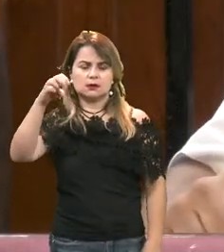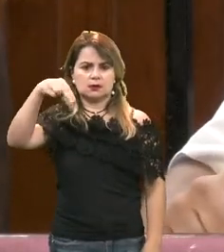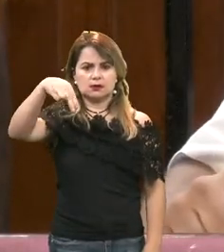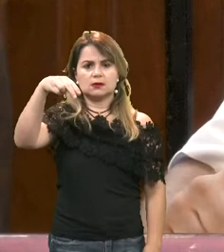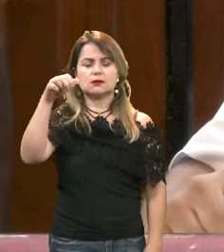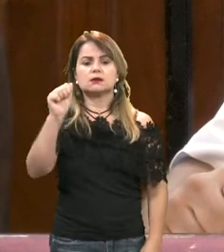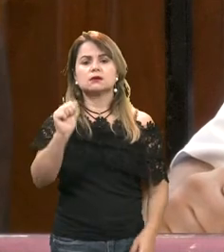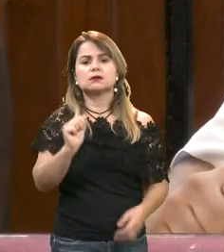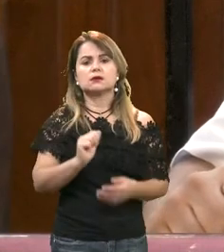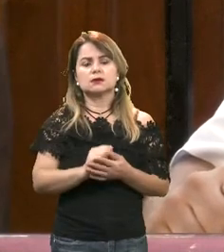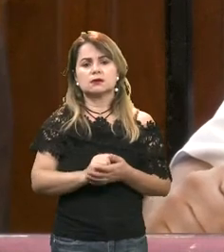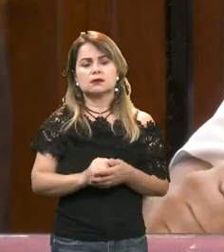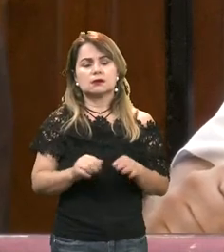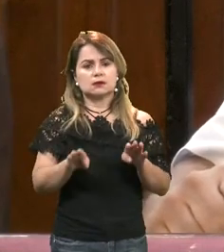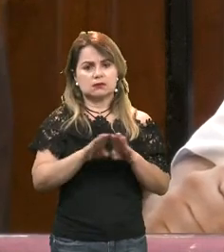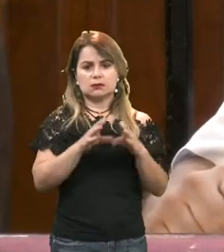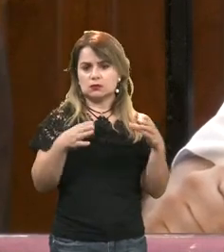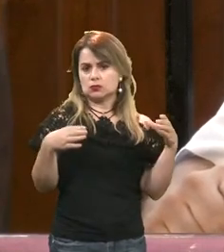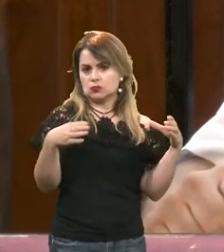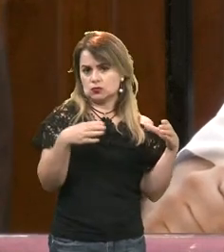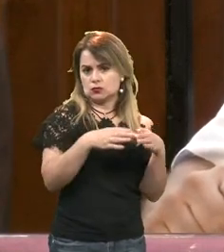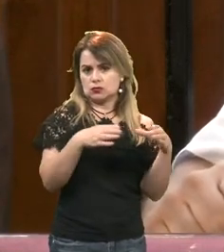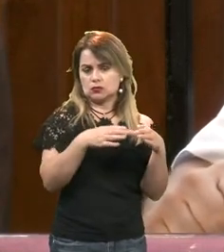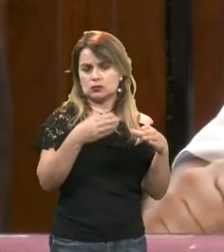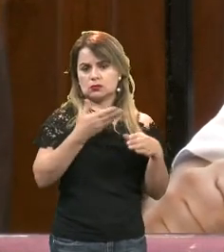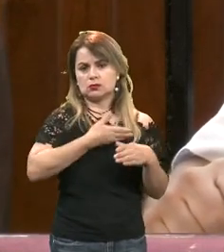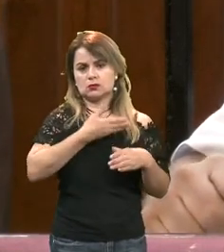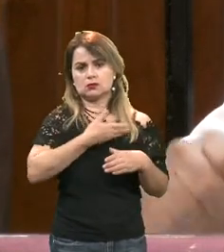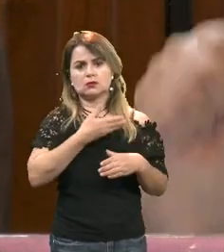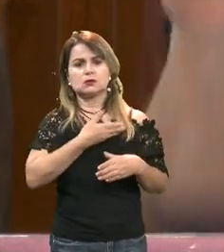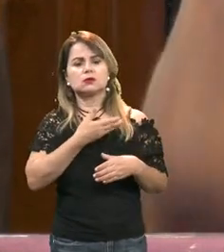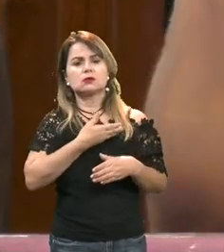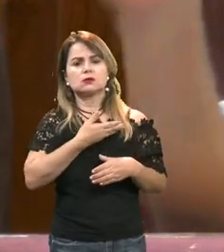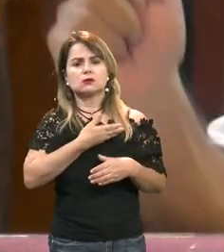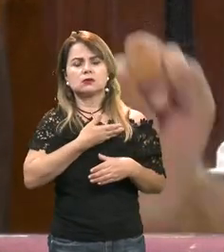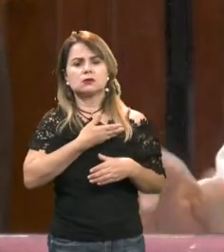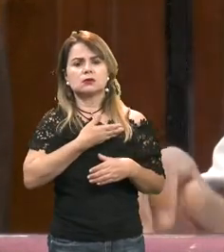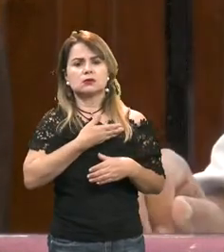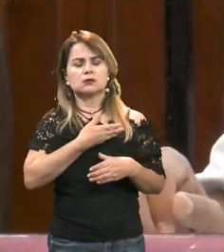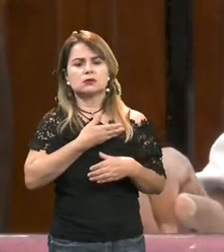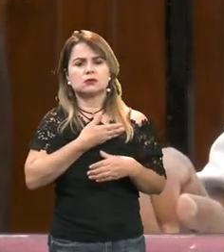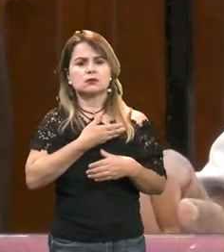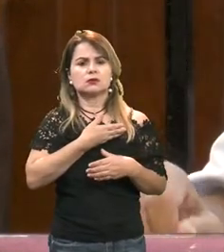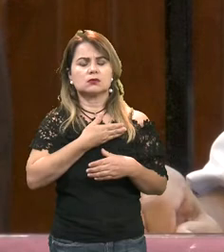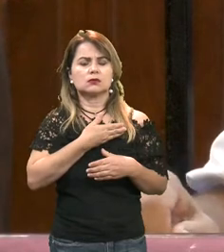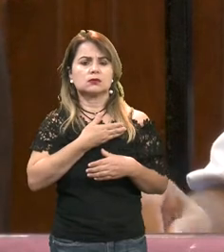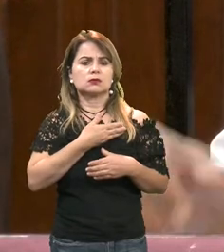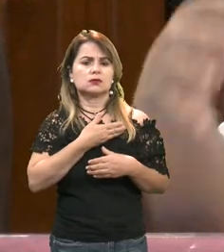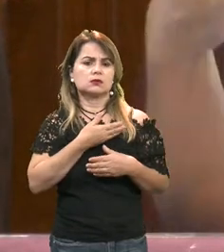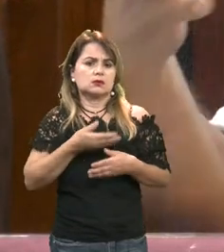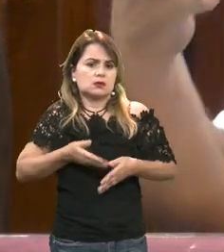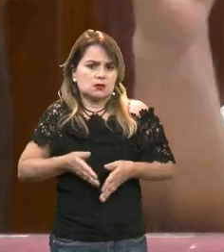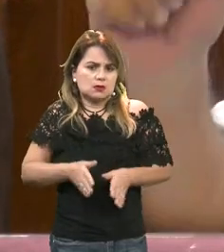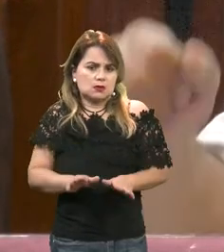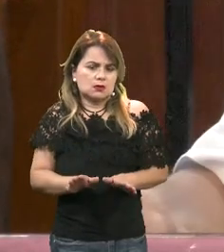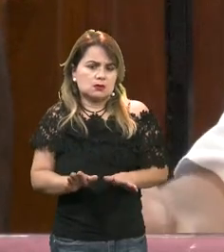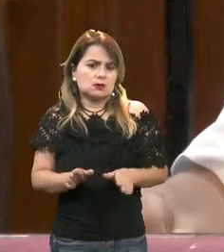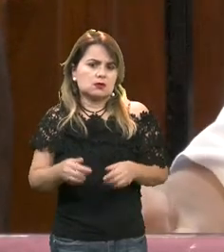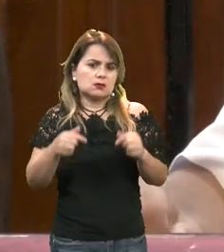uma também um grupo de amigos que nasceu nessa cidade com